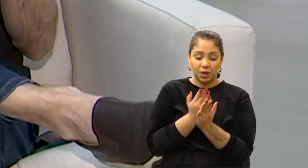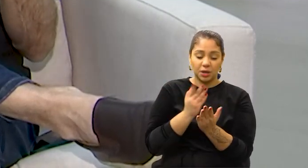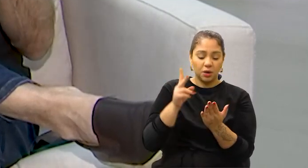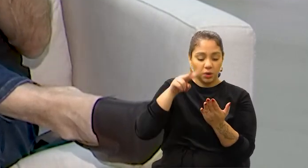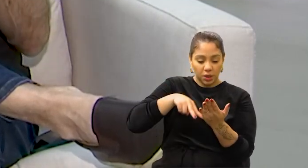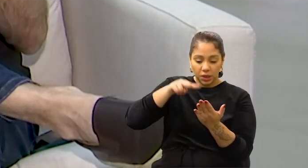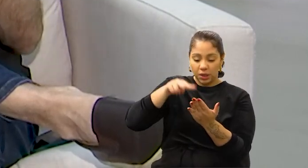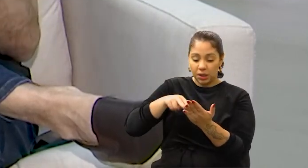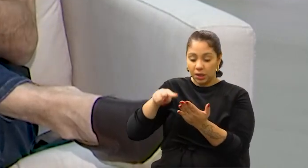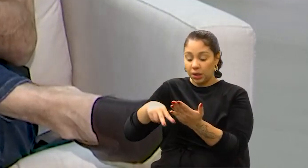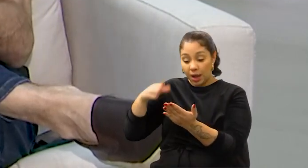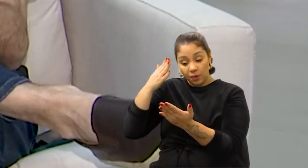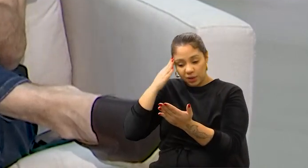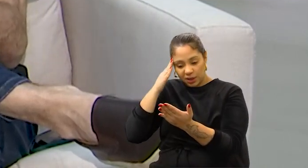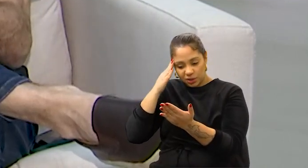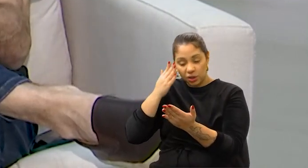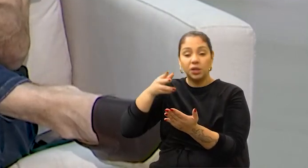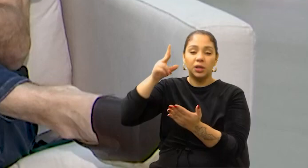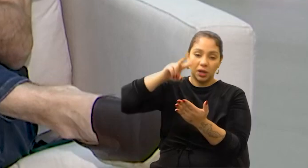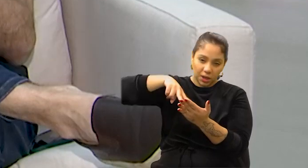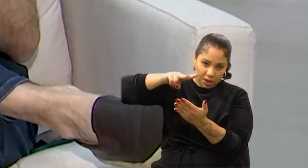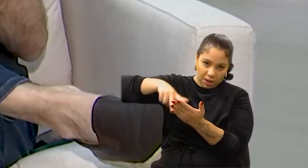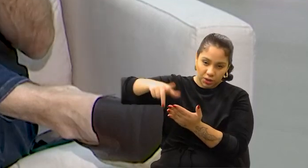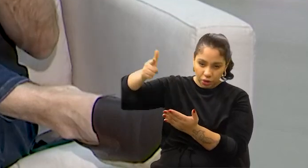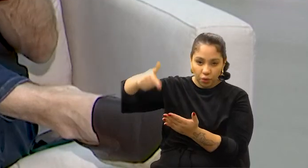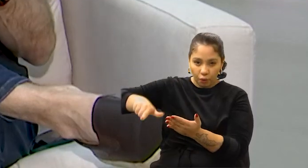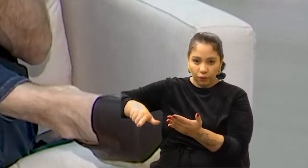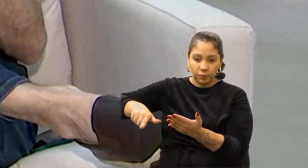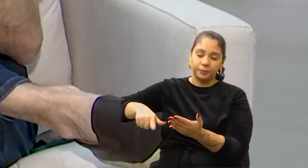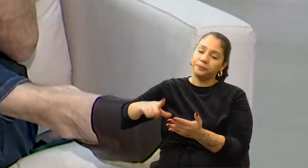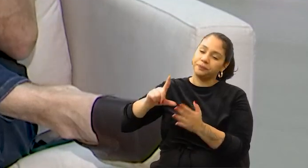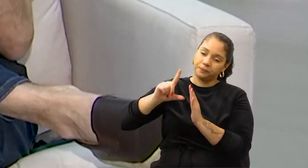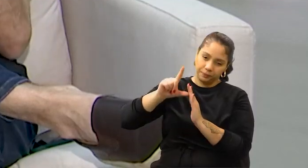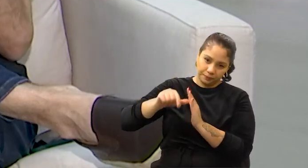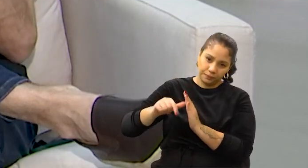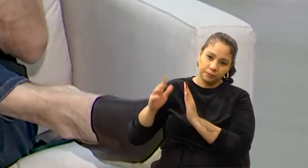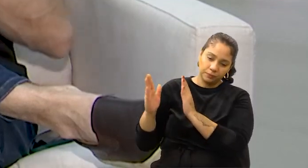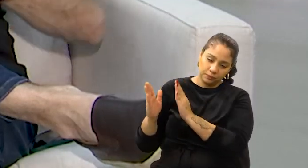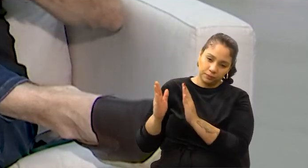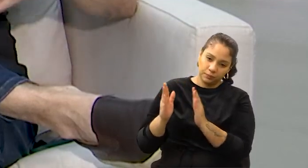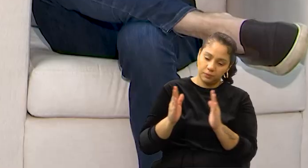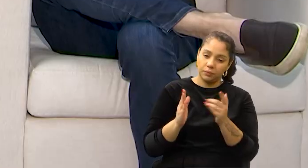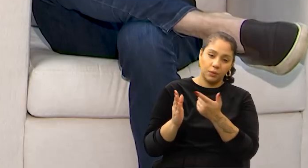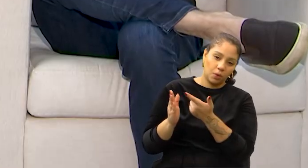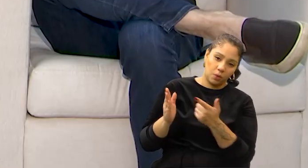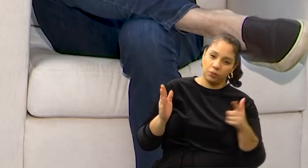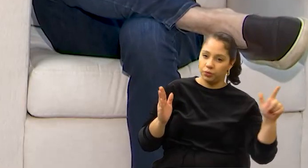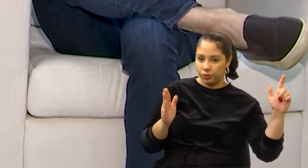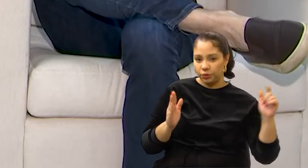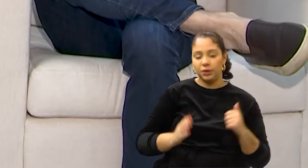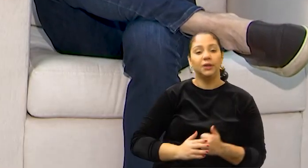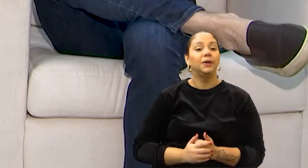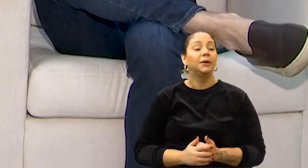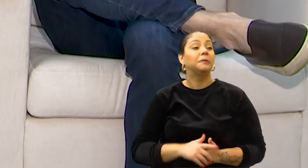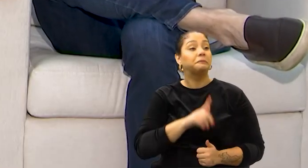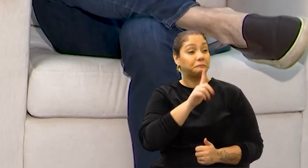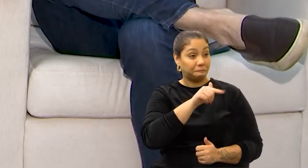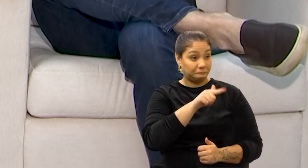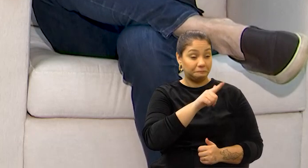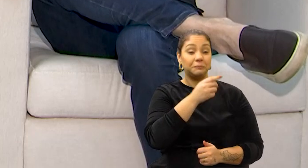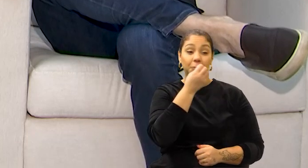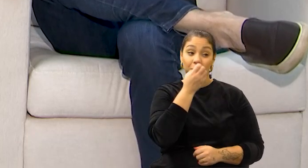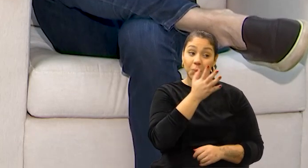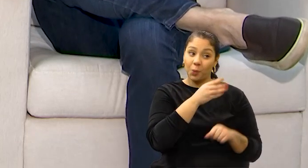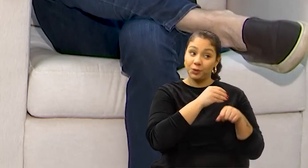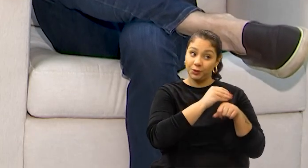falar não entendi tudo Releia esse é mais fácil né Depois você vai paulatinamente enfrentando aí as